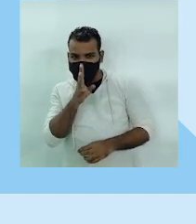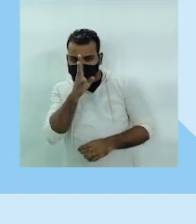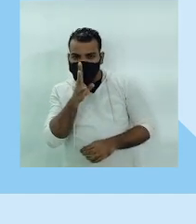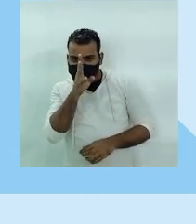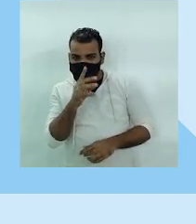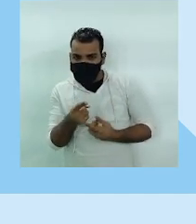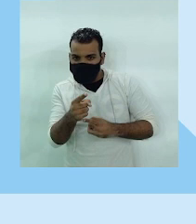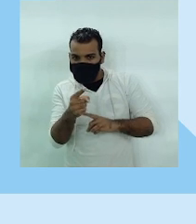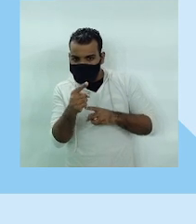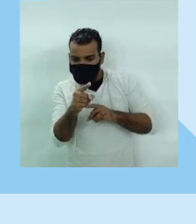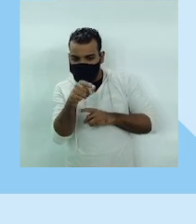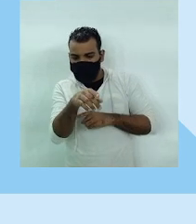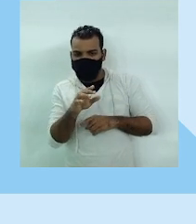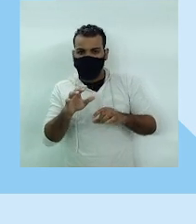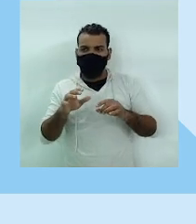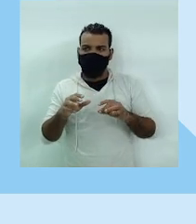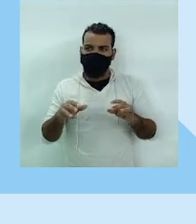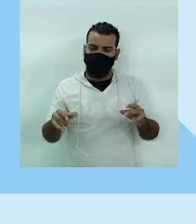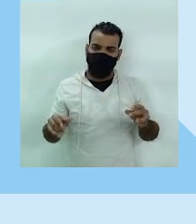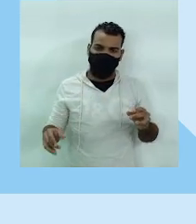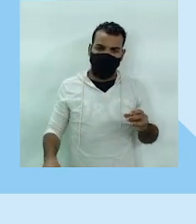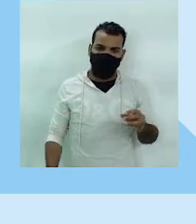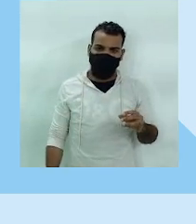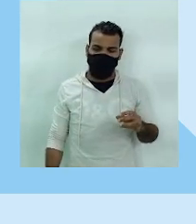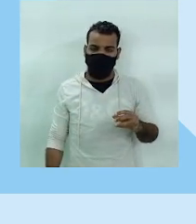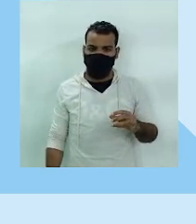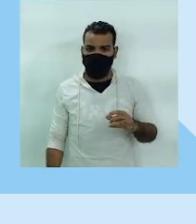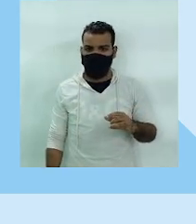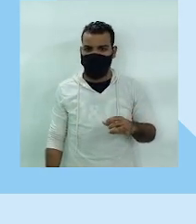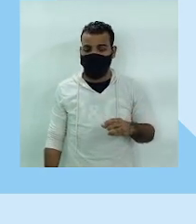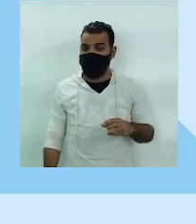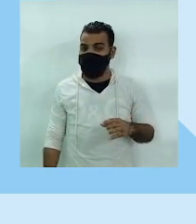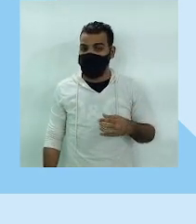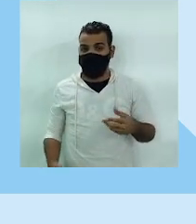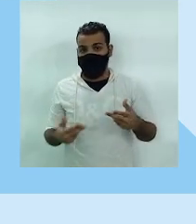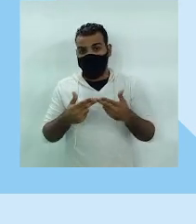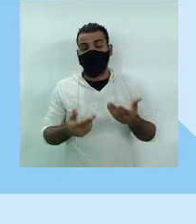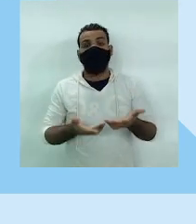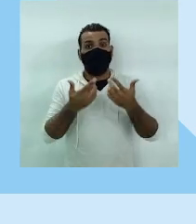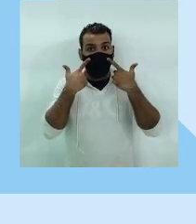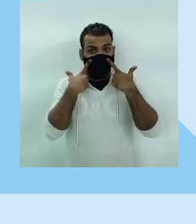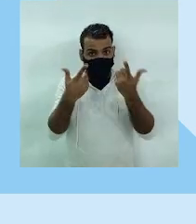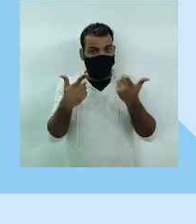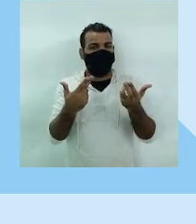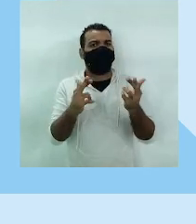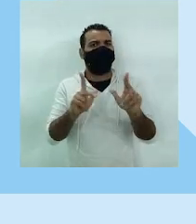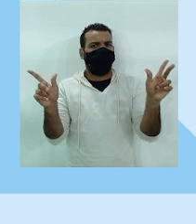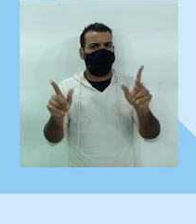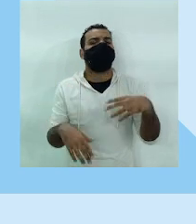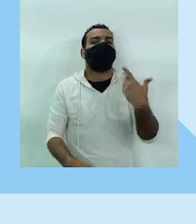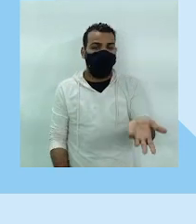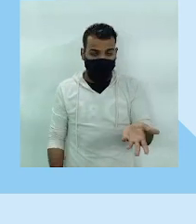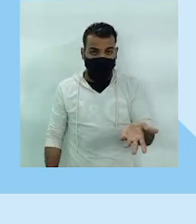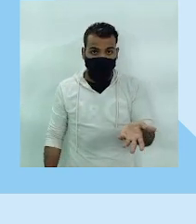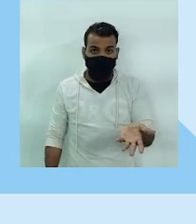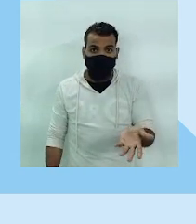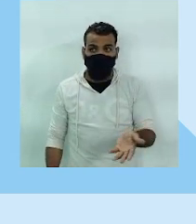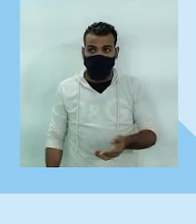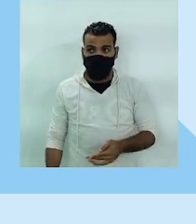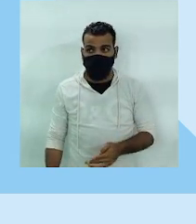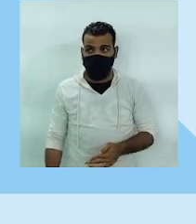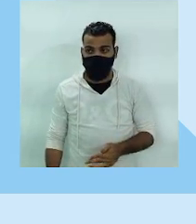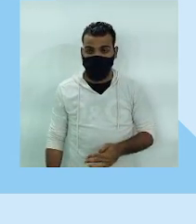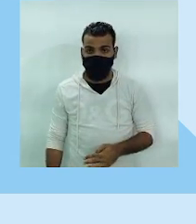resistentes em animais, pedras e paus e etc. Vejam que coisa, né? Então, os caras